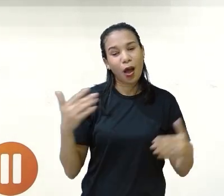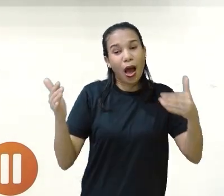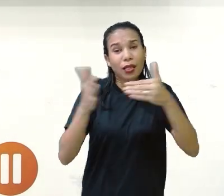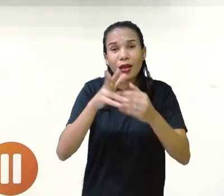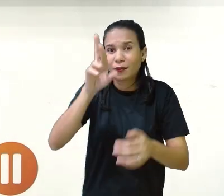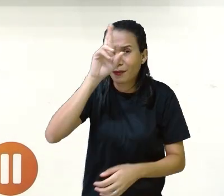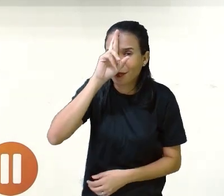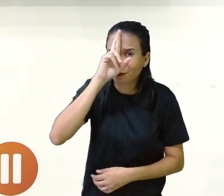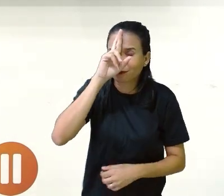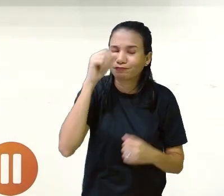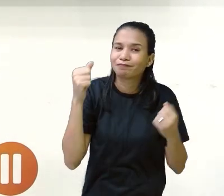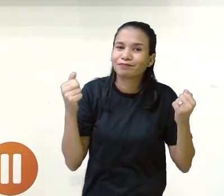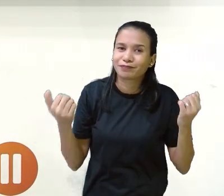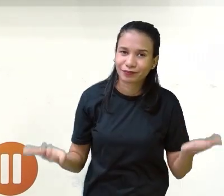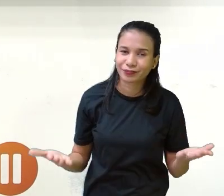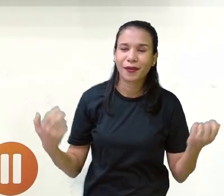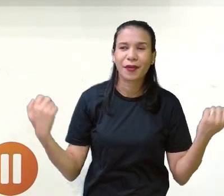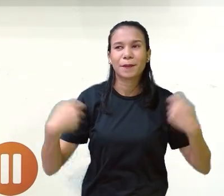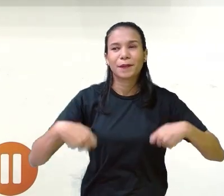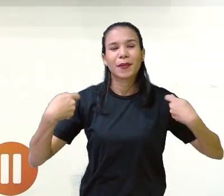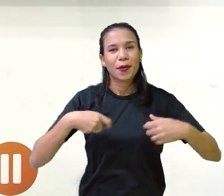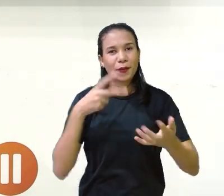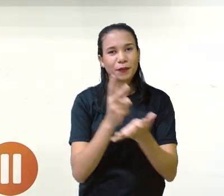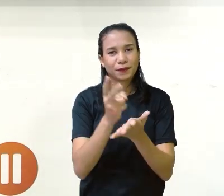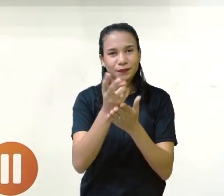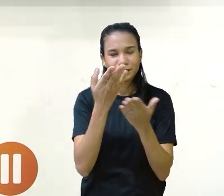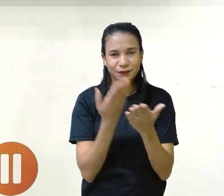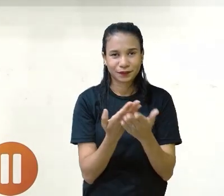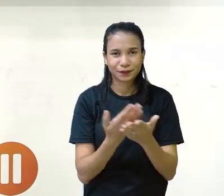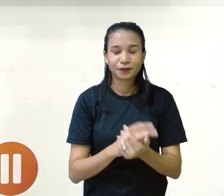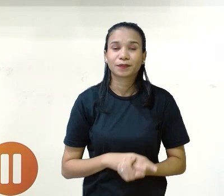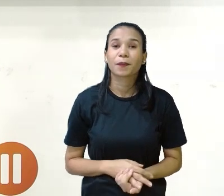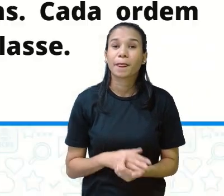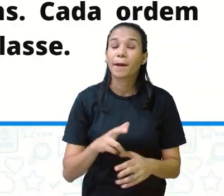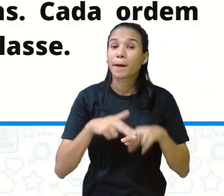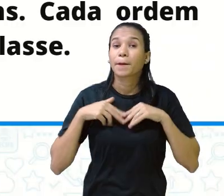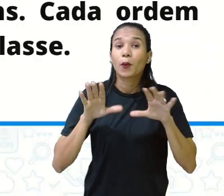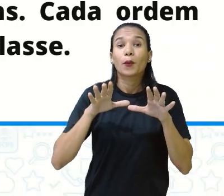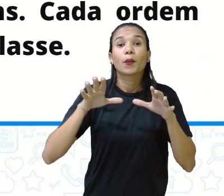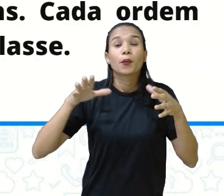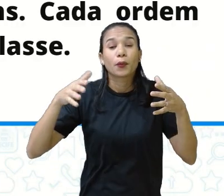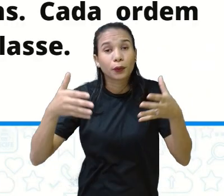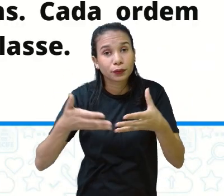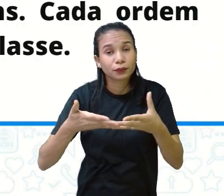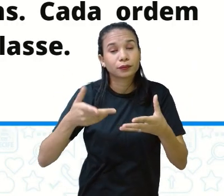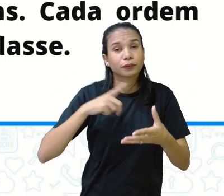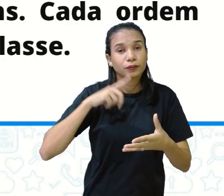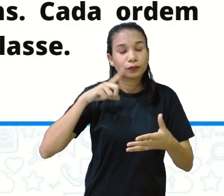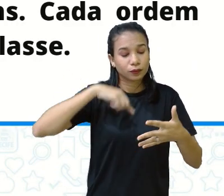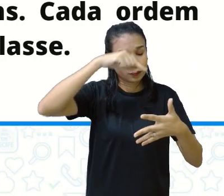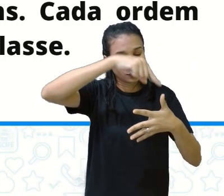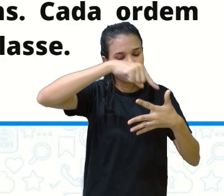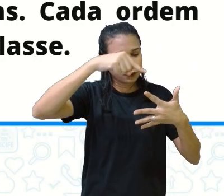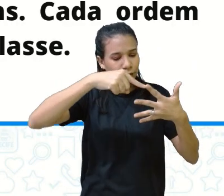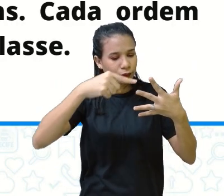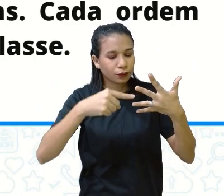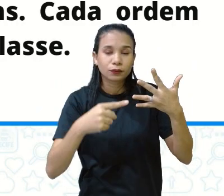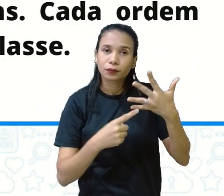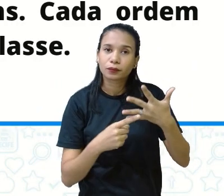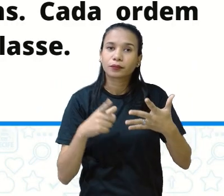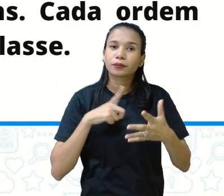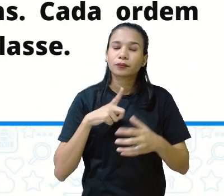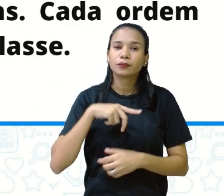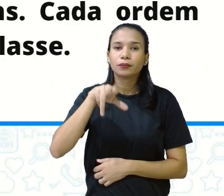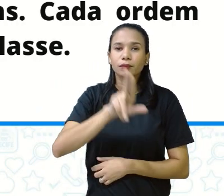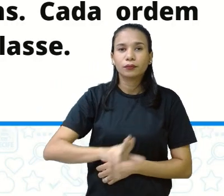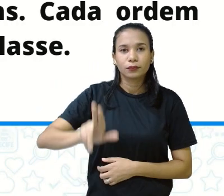até meio-dia. Eu vou ter que continuar a aula. E esses grupos, né? E esses elementos, esses grupos que eu formei